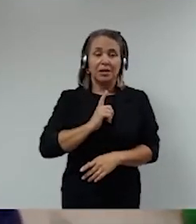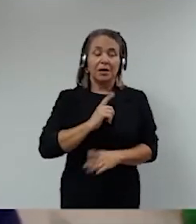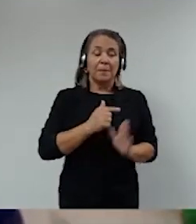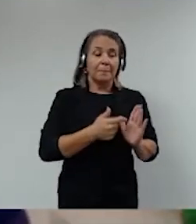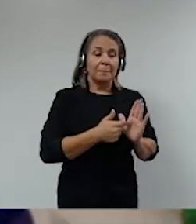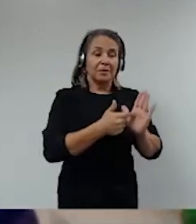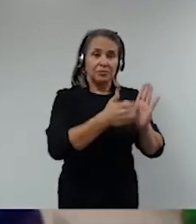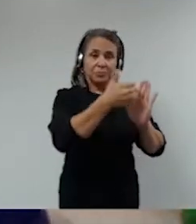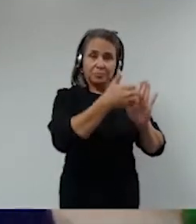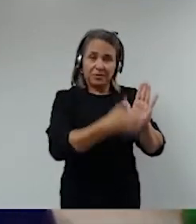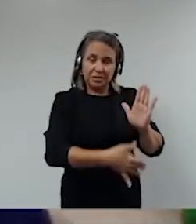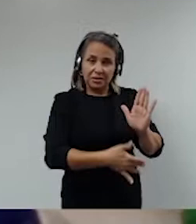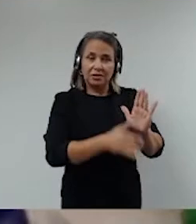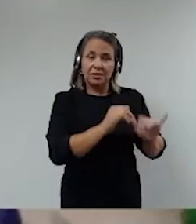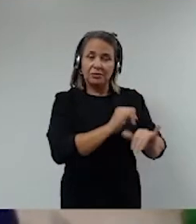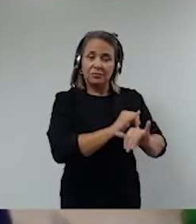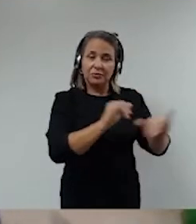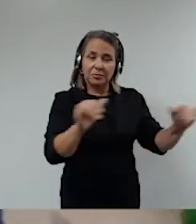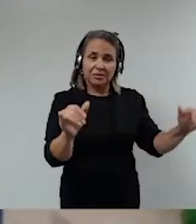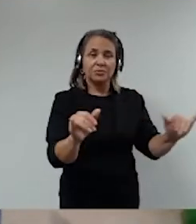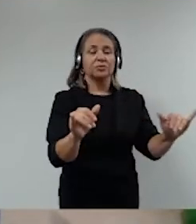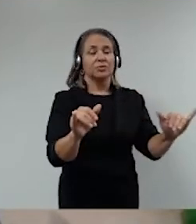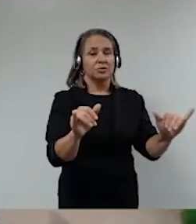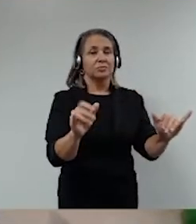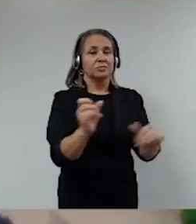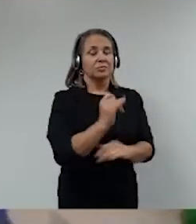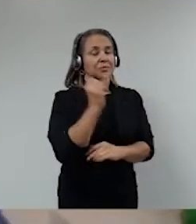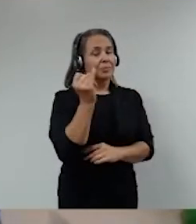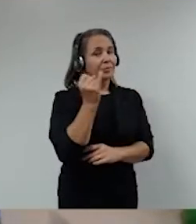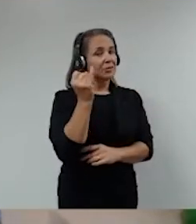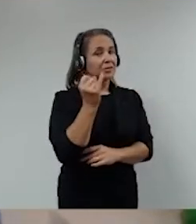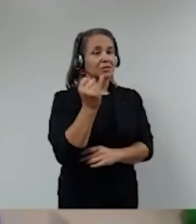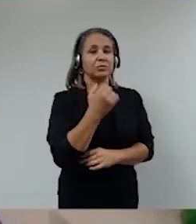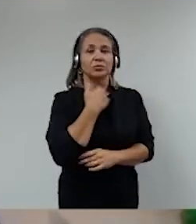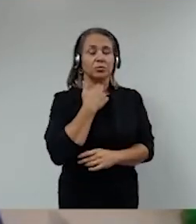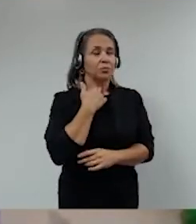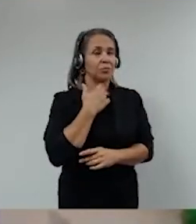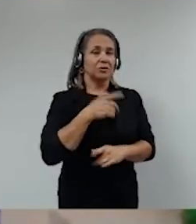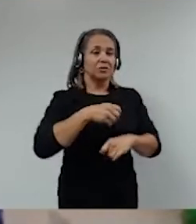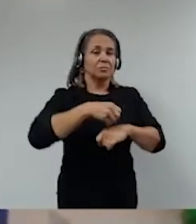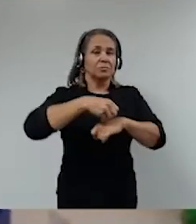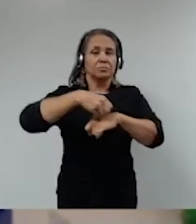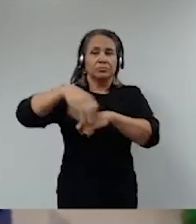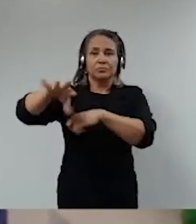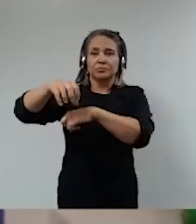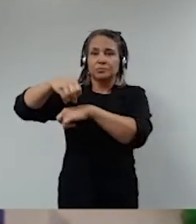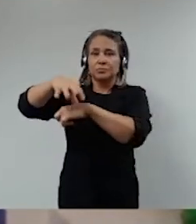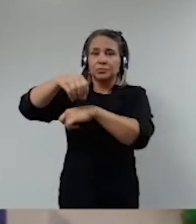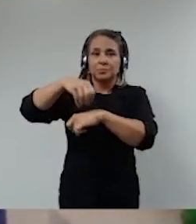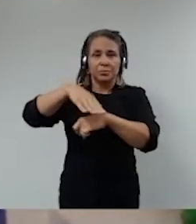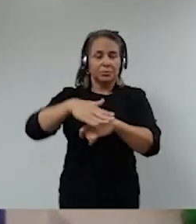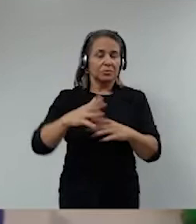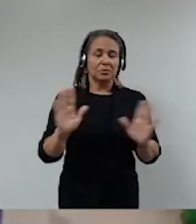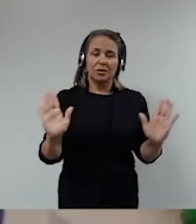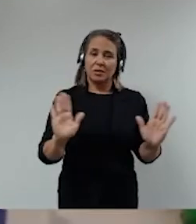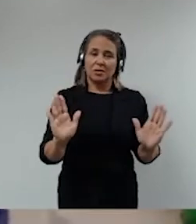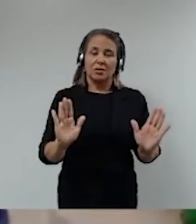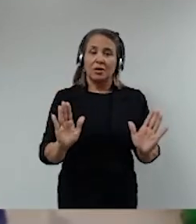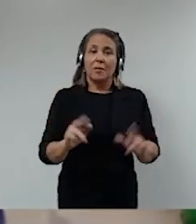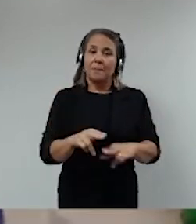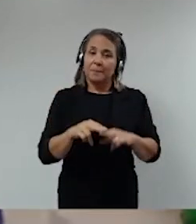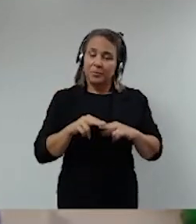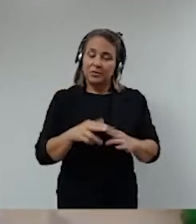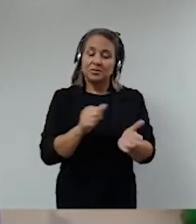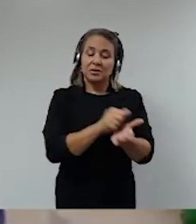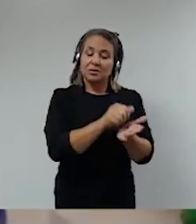médicos muitas informações sensíveis, esses dados sensíveis não podem, de forma alguma, serem violados, né? Então, as multas